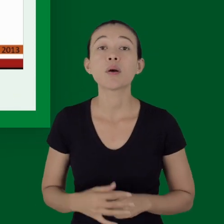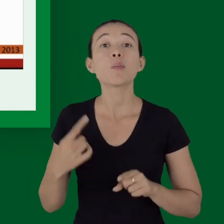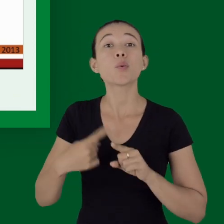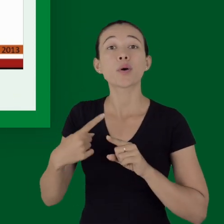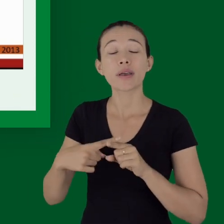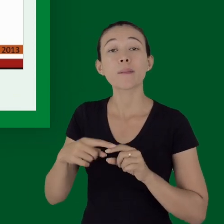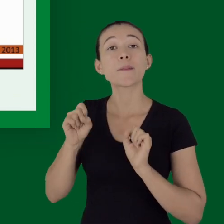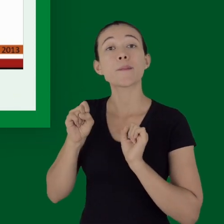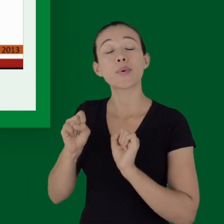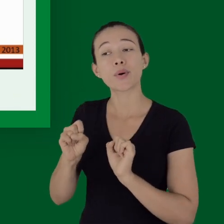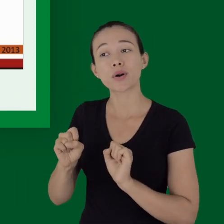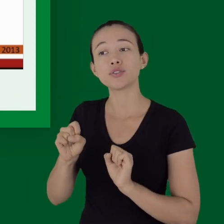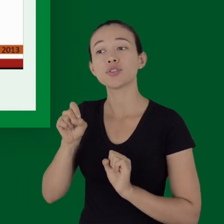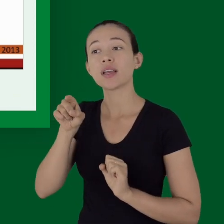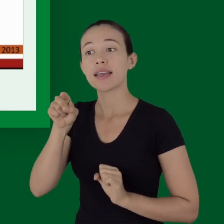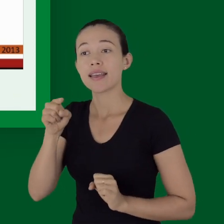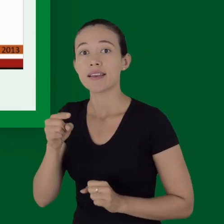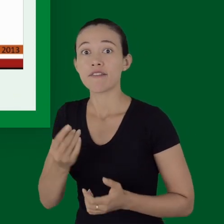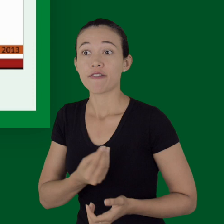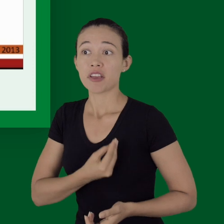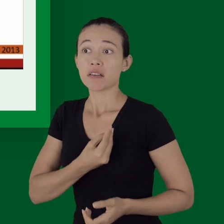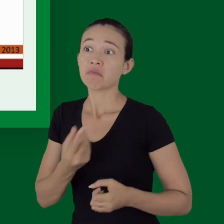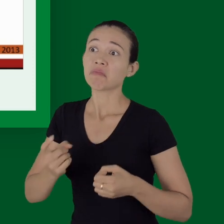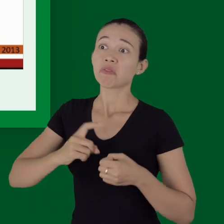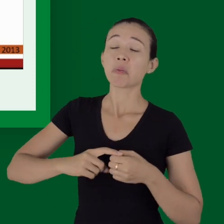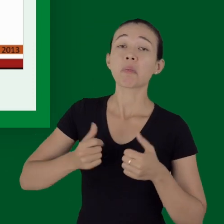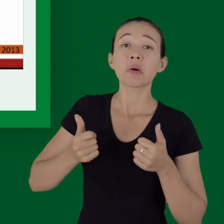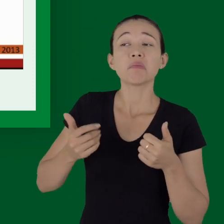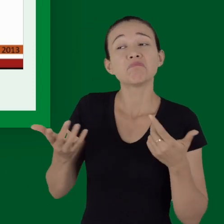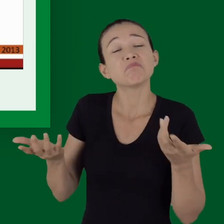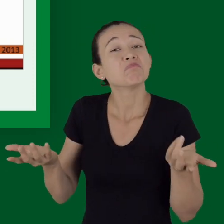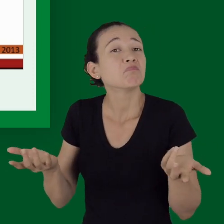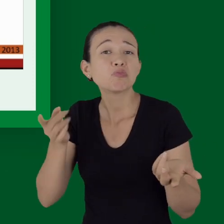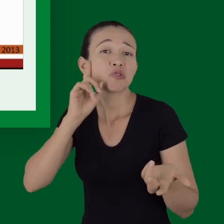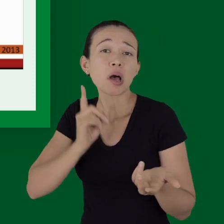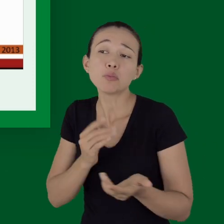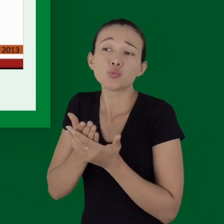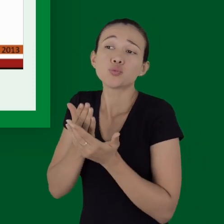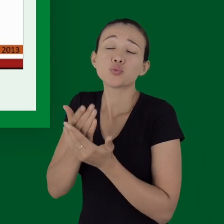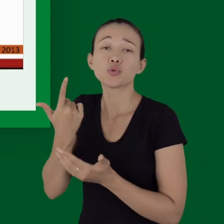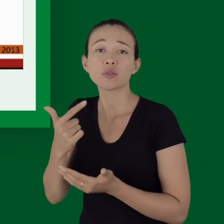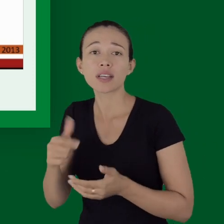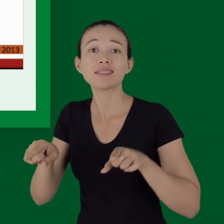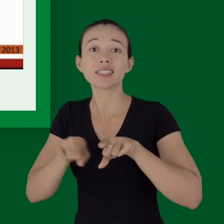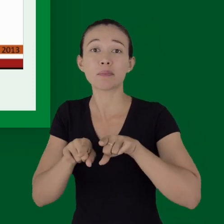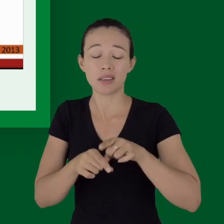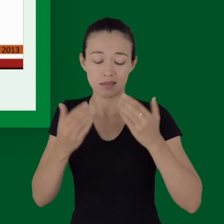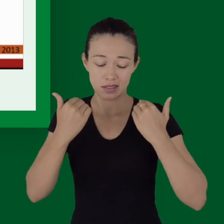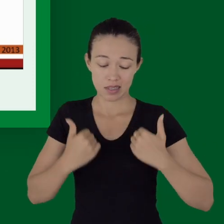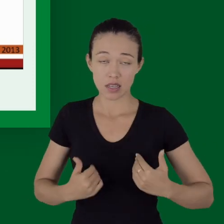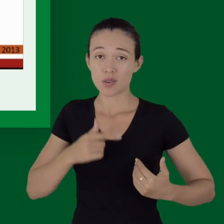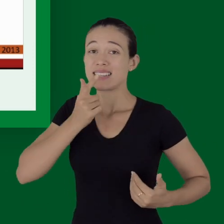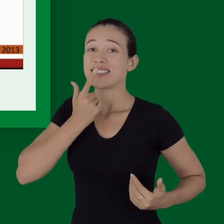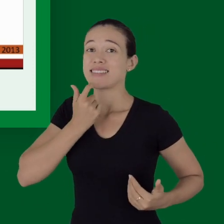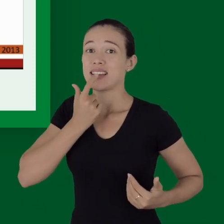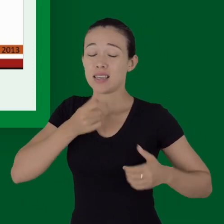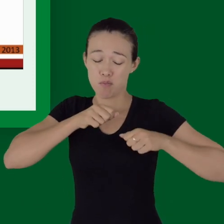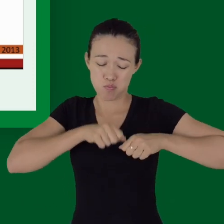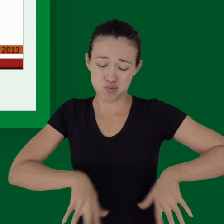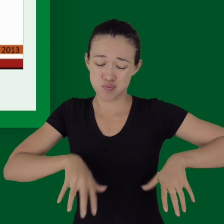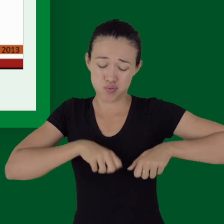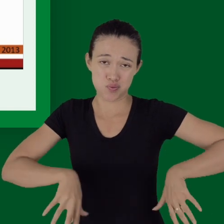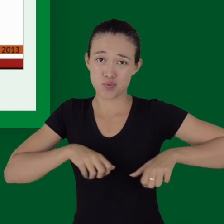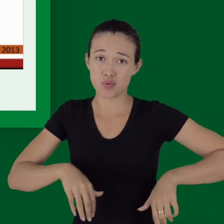fazer fibrinolítico, sim. Se o paciente voltou da parada cardíaca, está com supra de ST, a gente faz fibrinolítico.